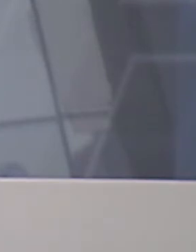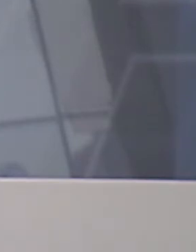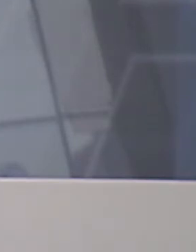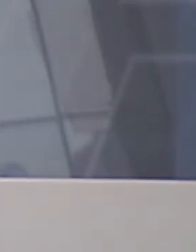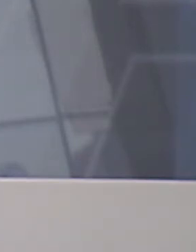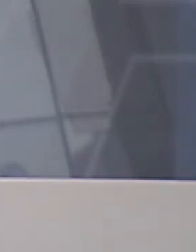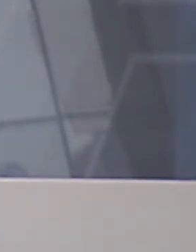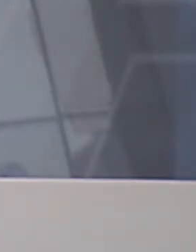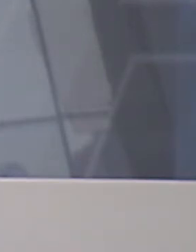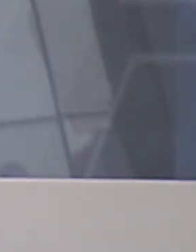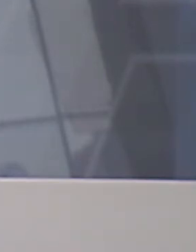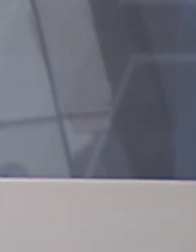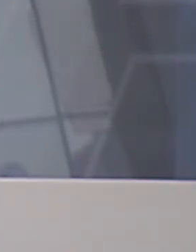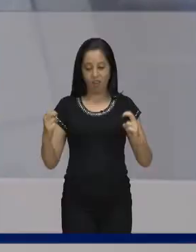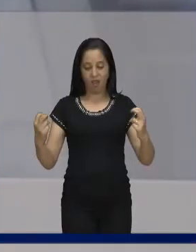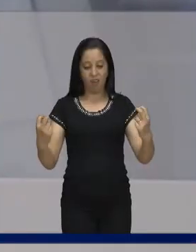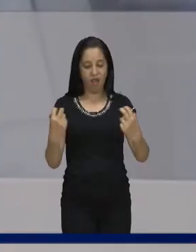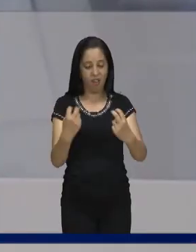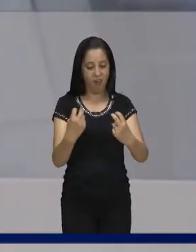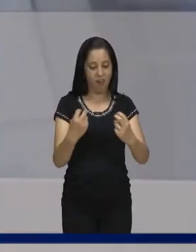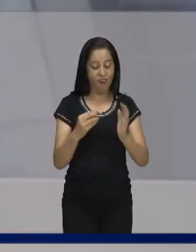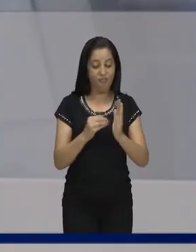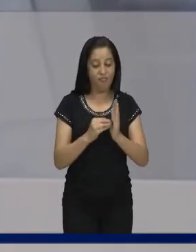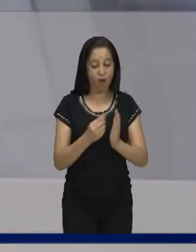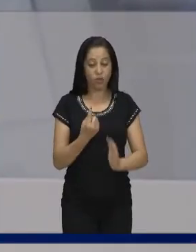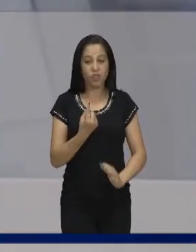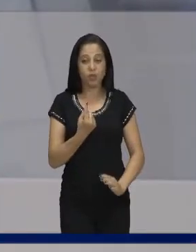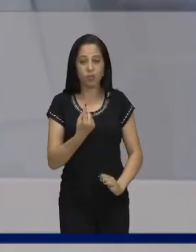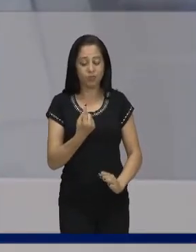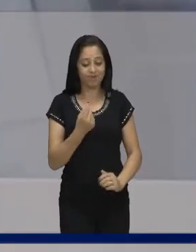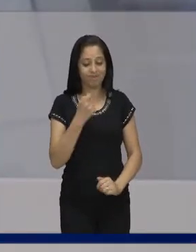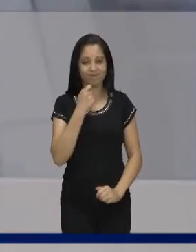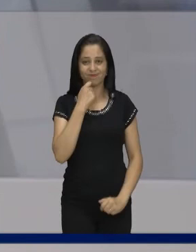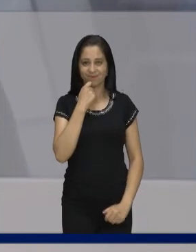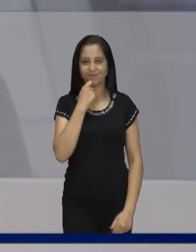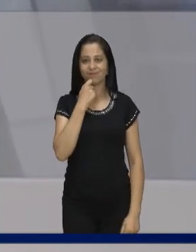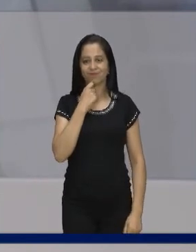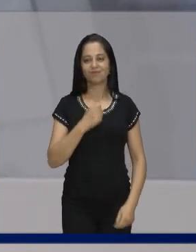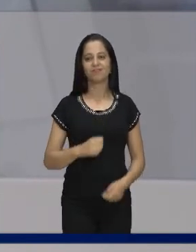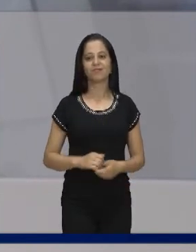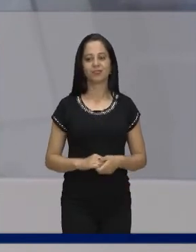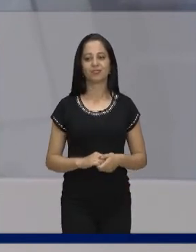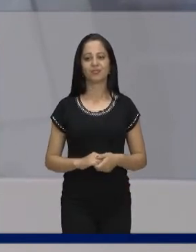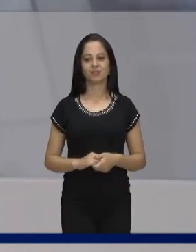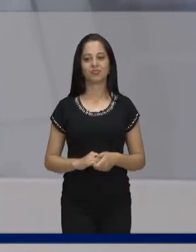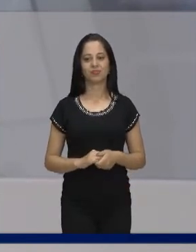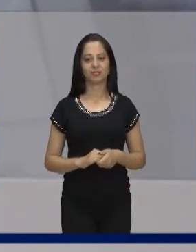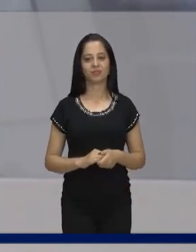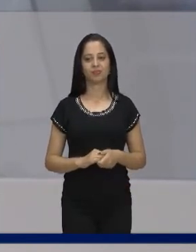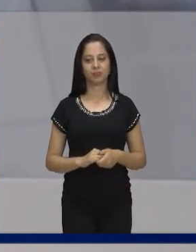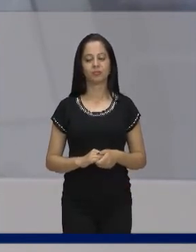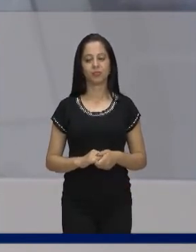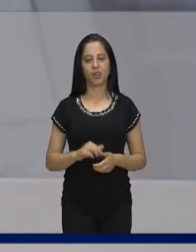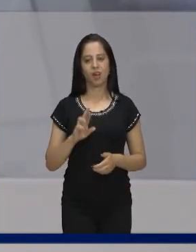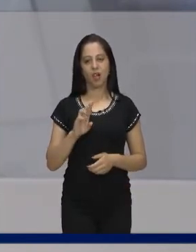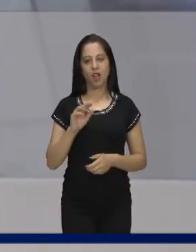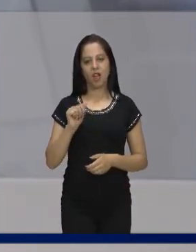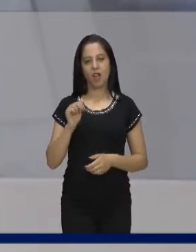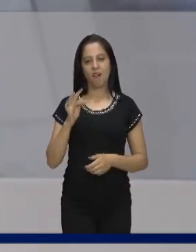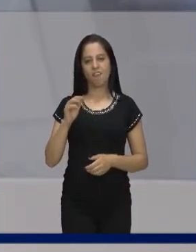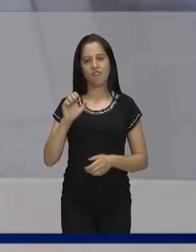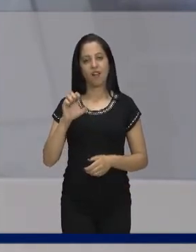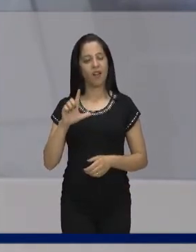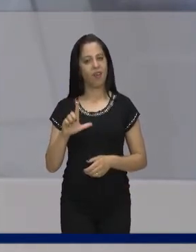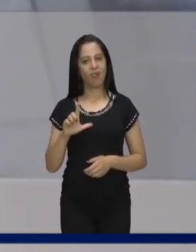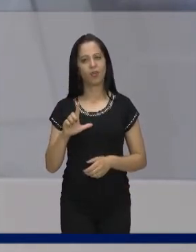ele. Sei, viu, dona Márcia? Michelzinho, Gabriel, Rafael, a